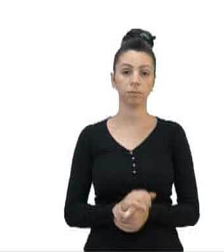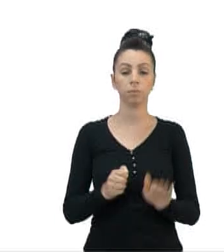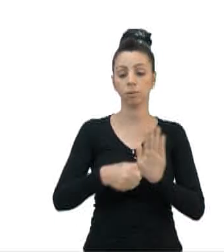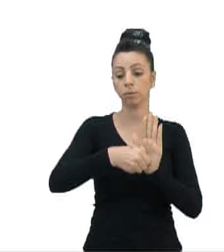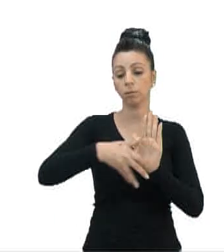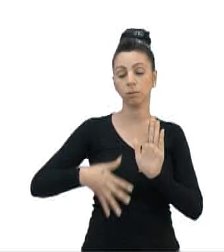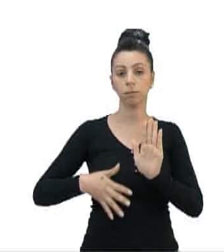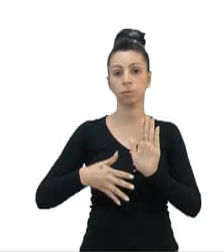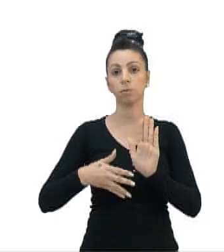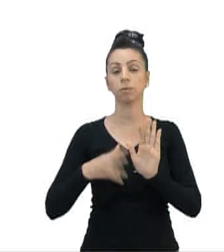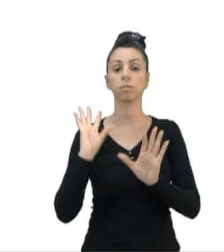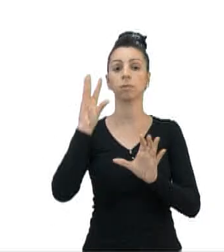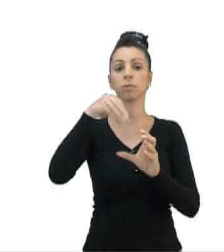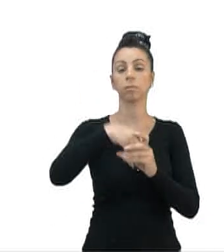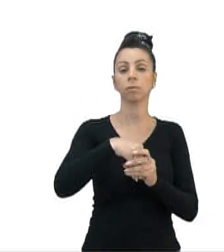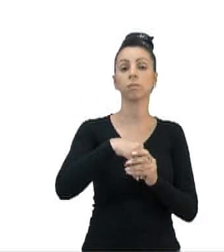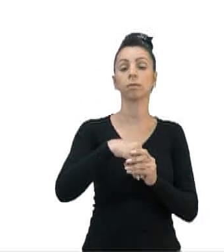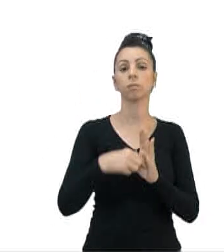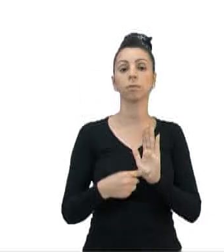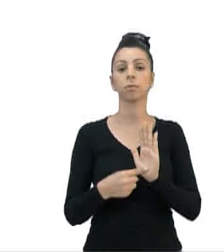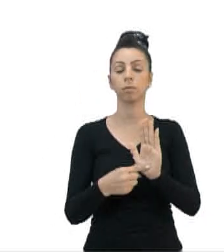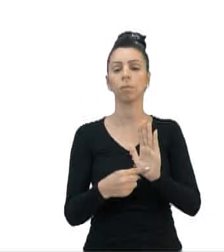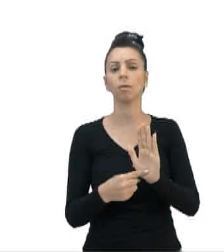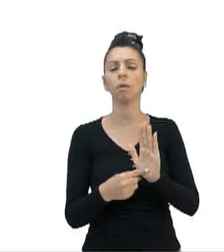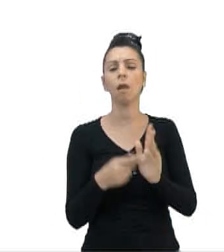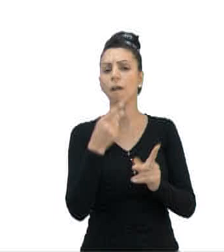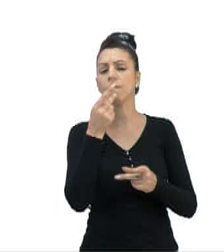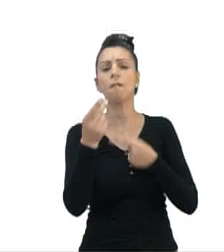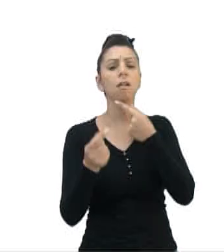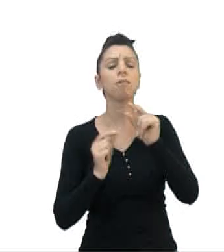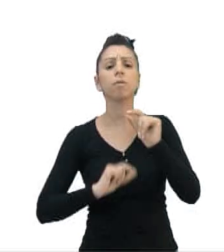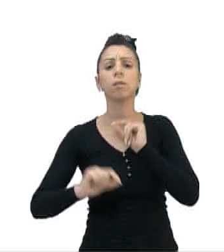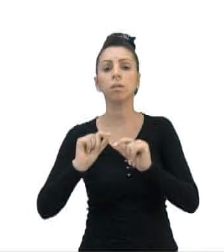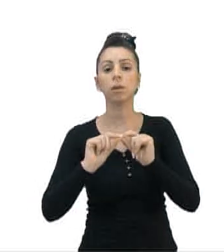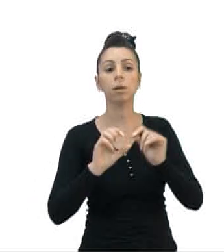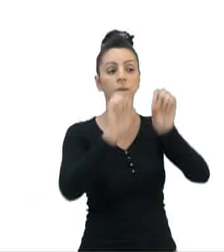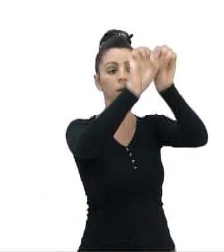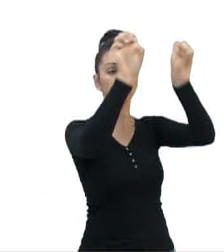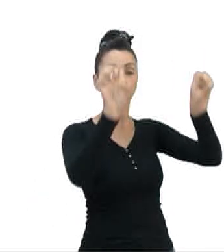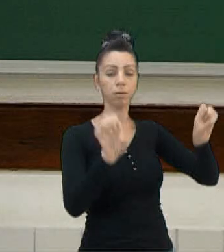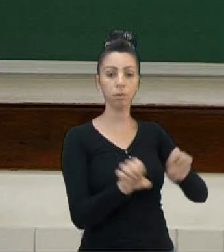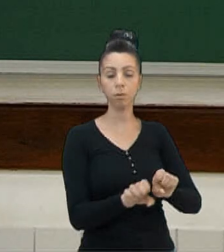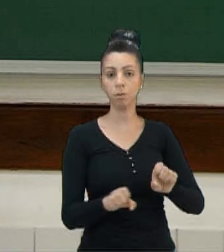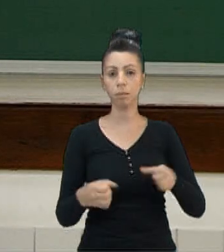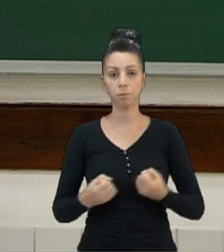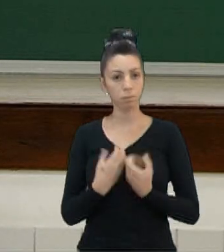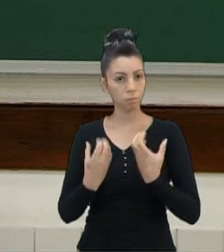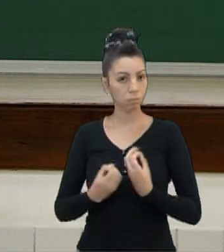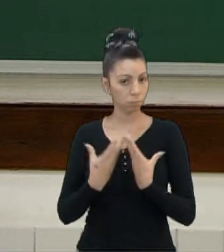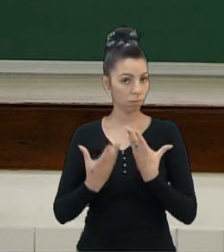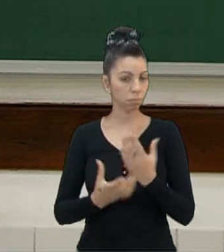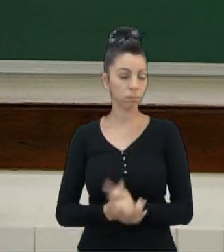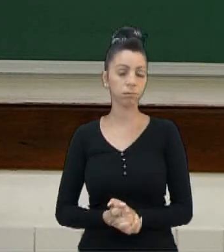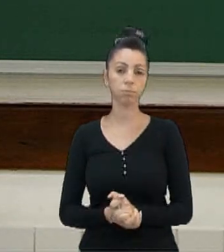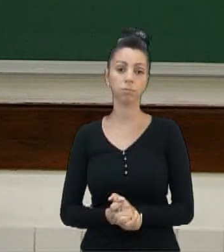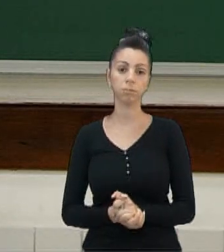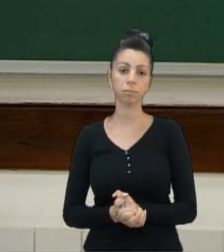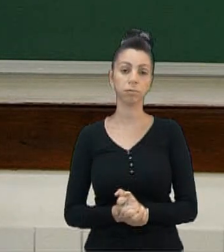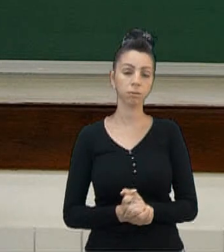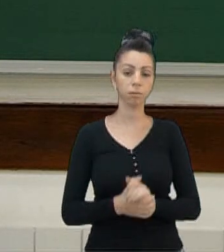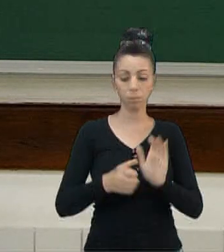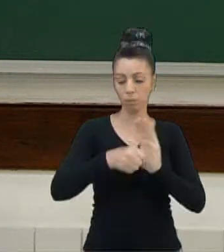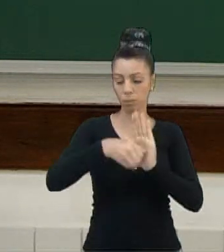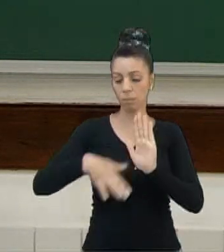linguagem presente e comente sobre a estrutura do poema. Então você vai me dizer qual é a figura